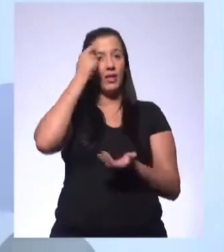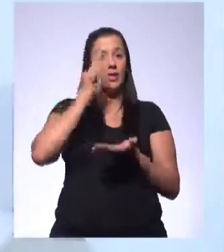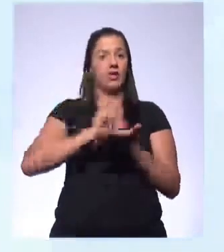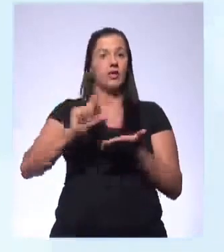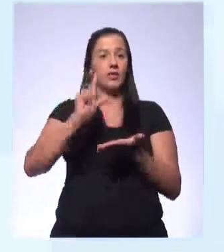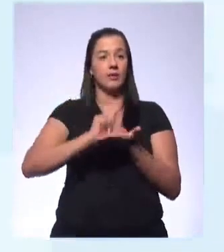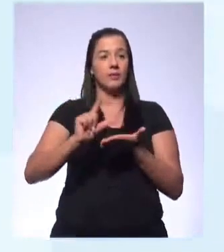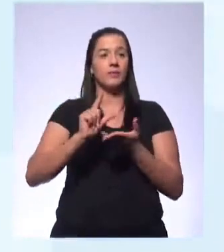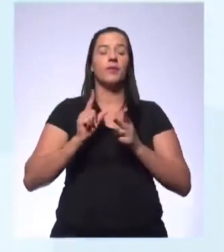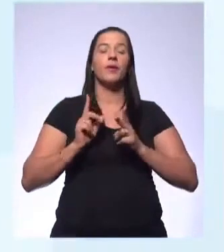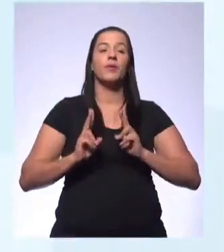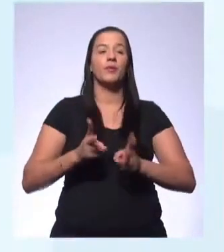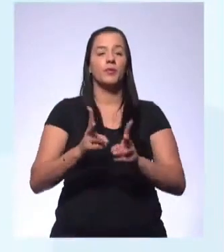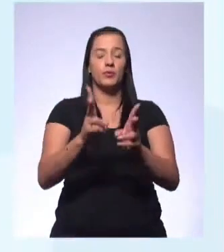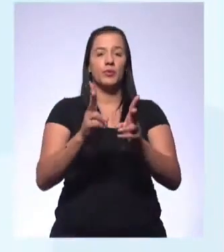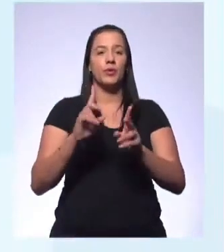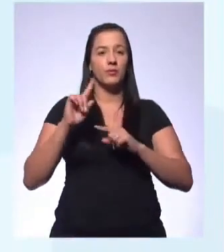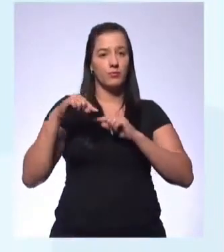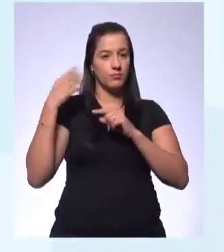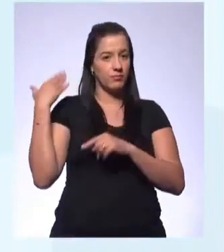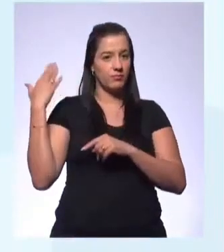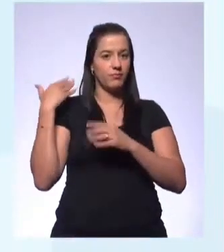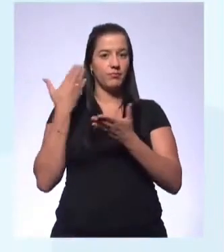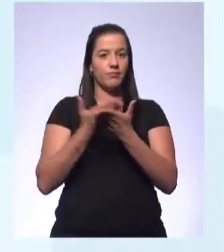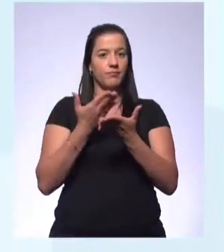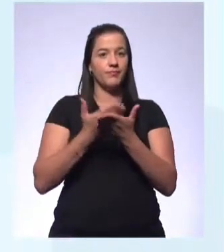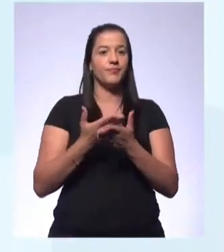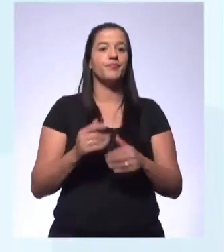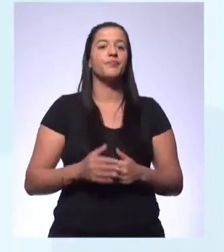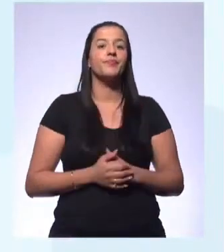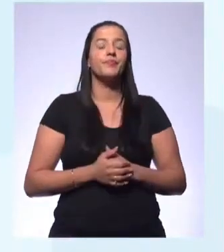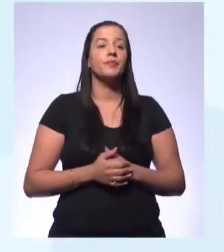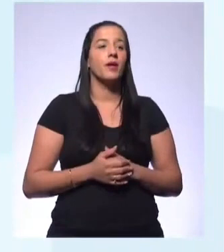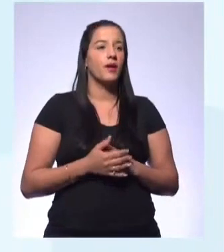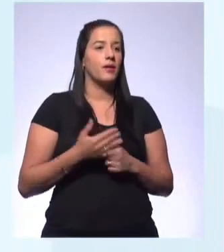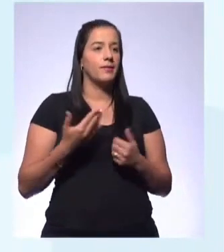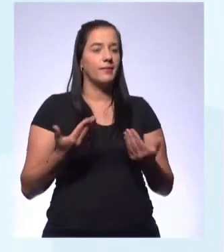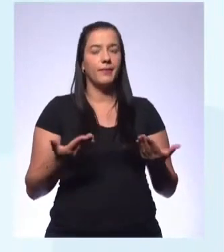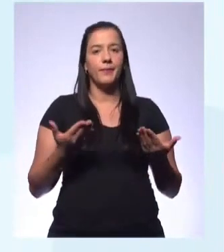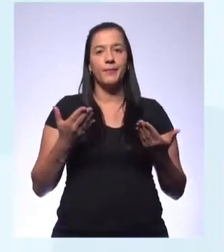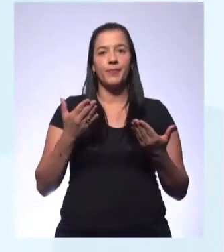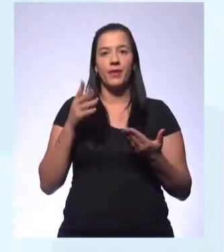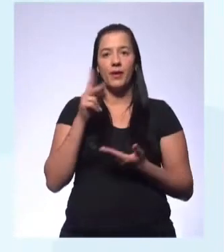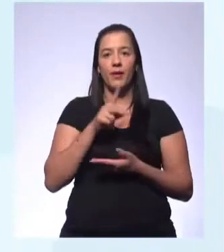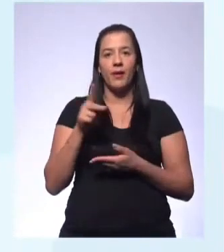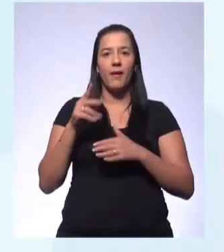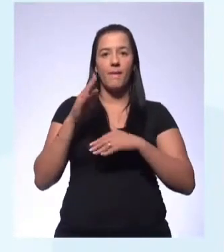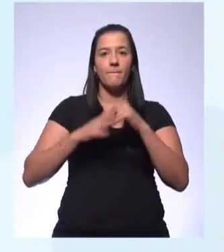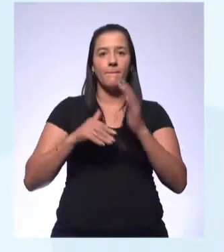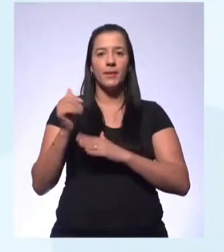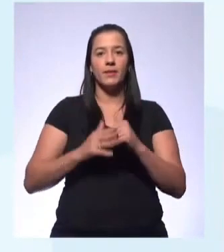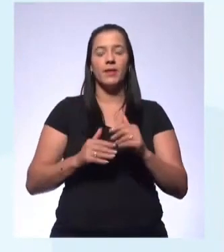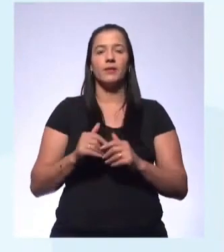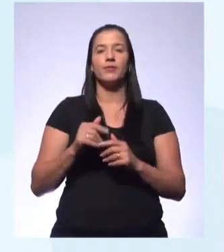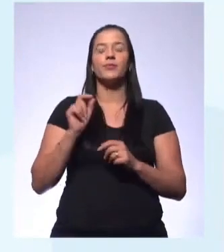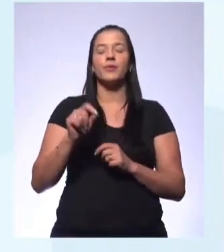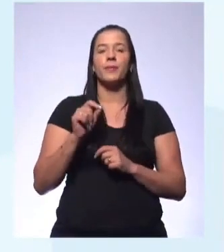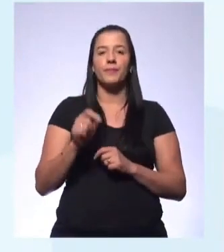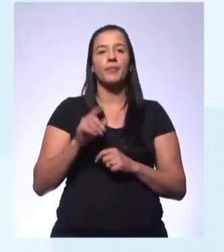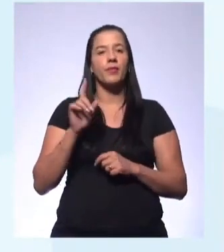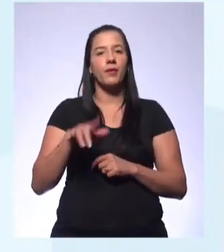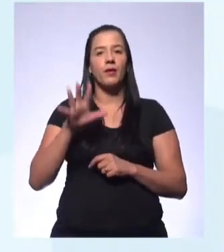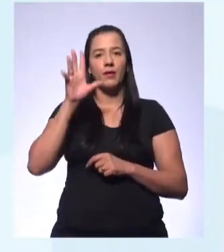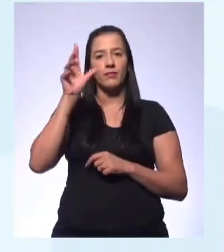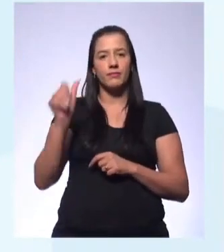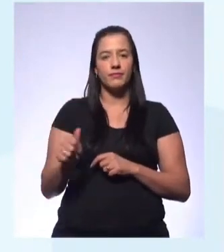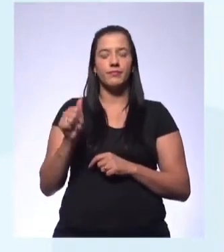uma continuidade da aula anterior. E vamos aí, professor Mauro, qual o objetivo da aula, as Objetivo África, habilidades? a mulher negra na